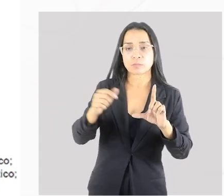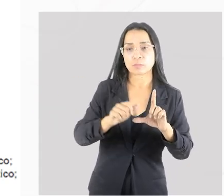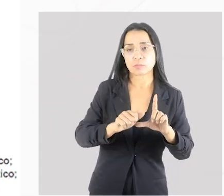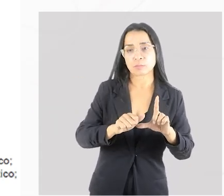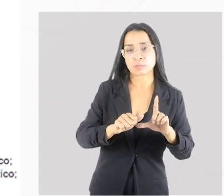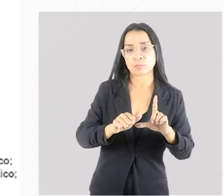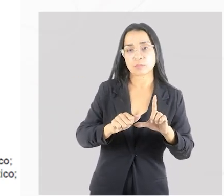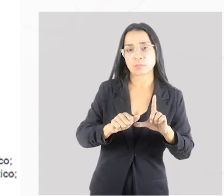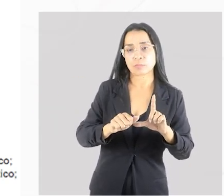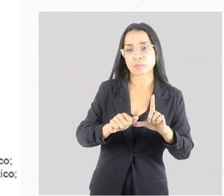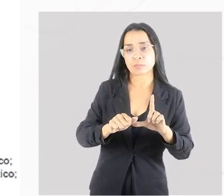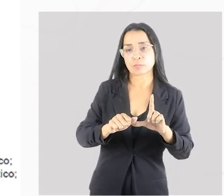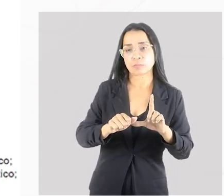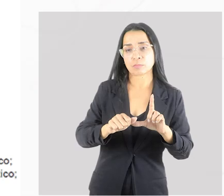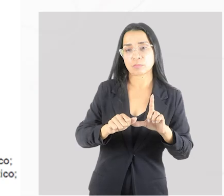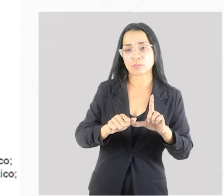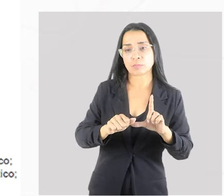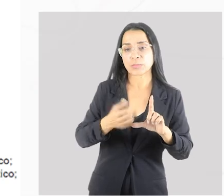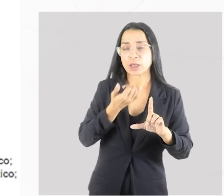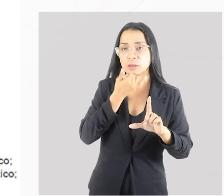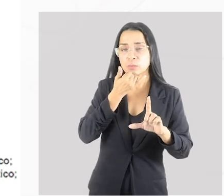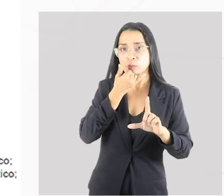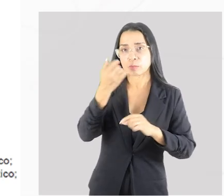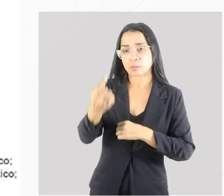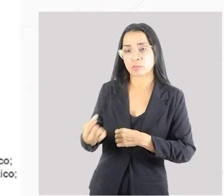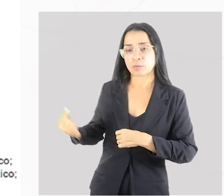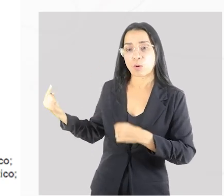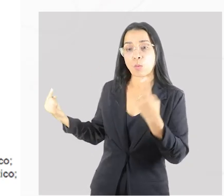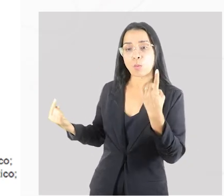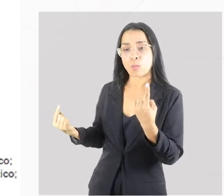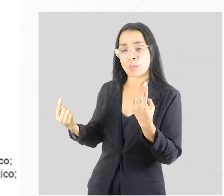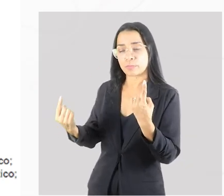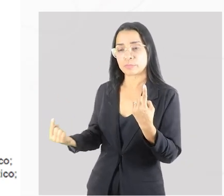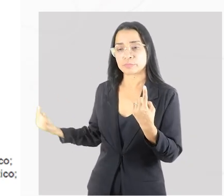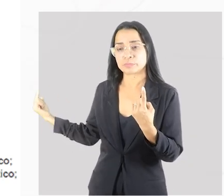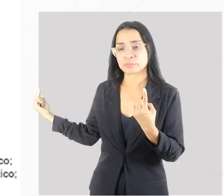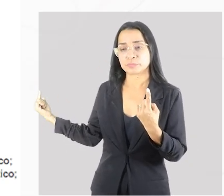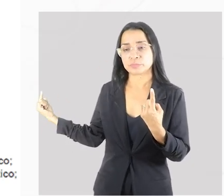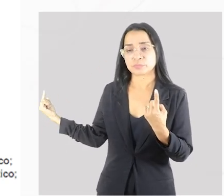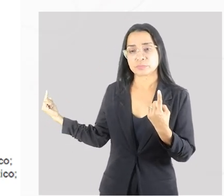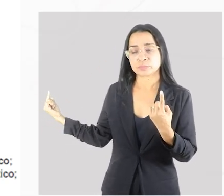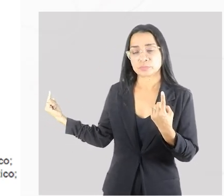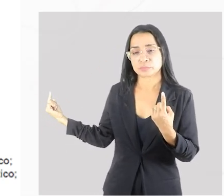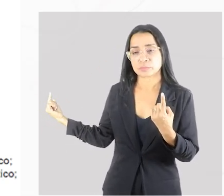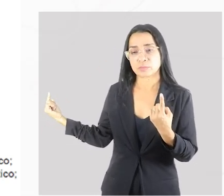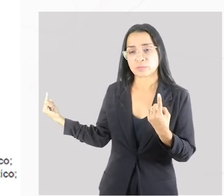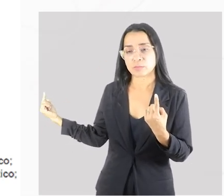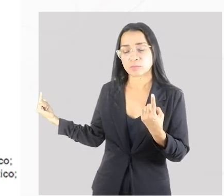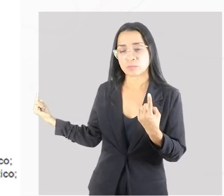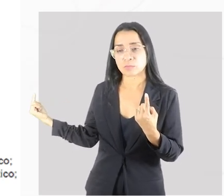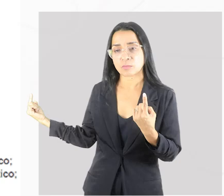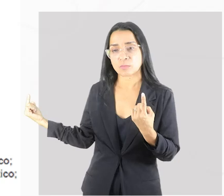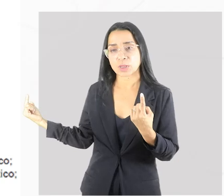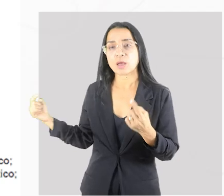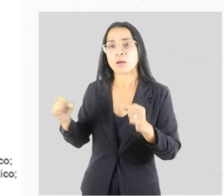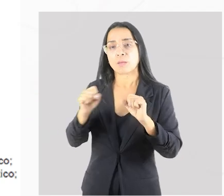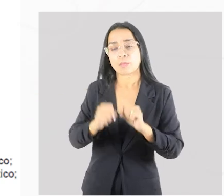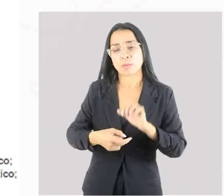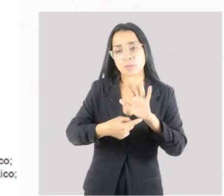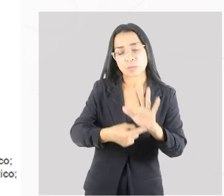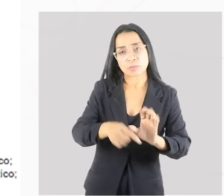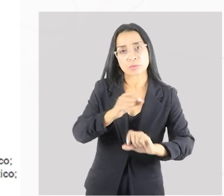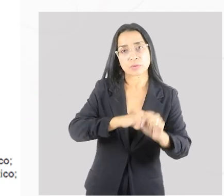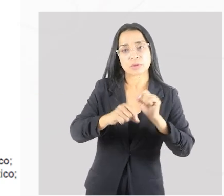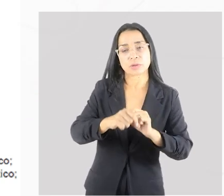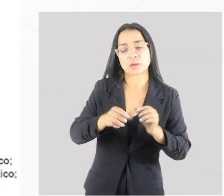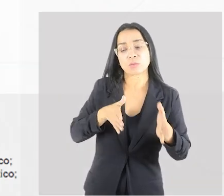etapa 1 é a coleta e cultivo in vitro das células do paciente. E aí a gente já pode, inclusive, destacar que